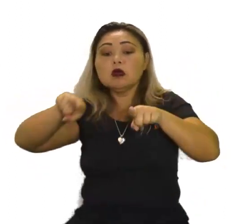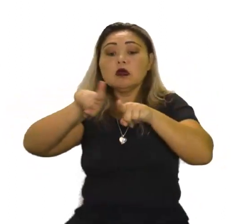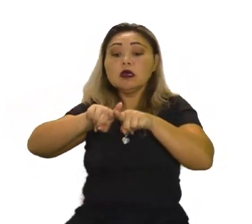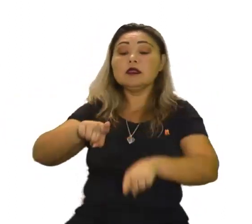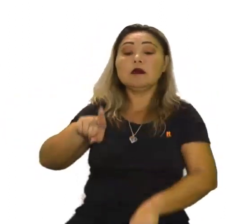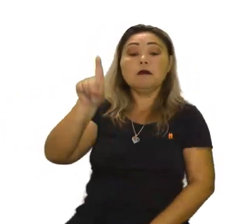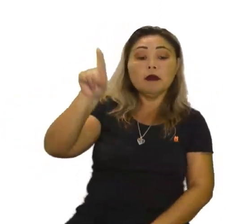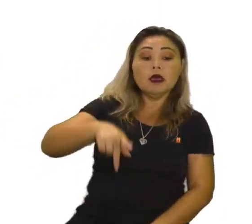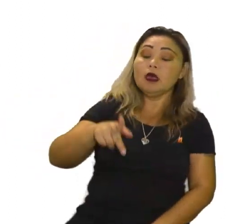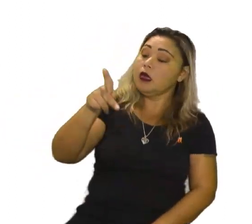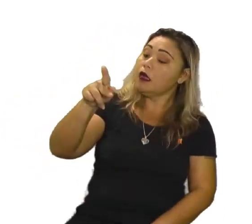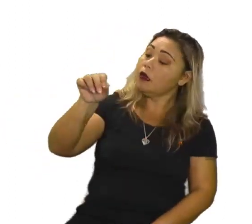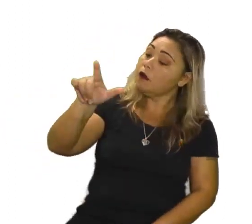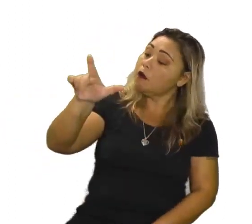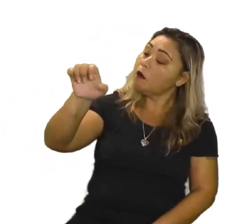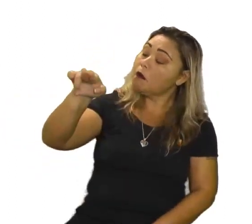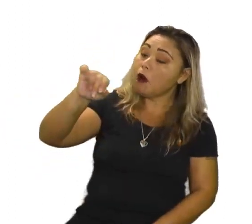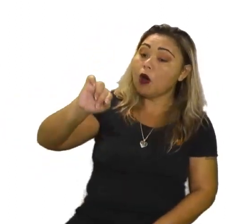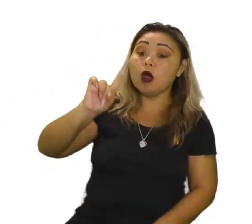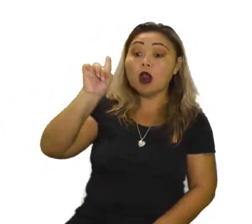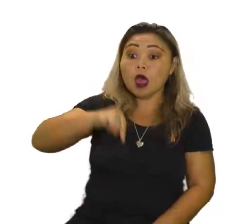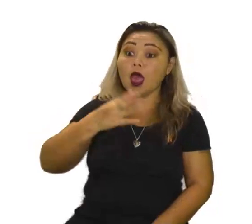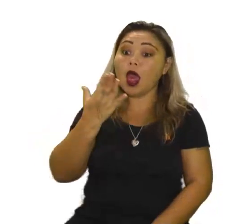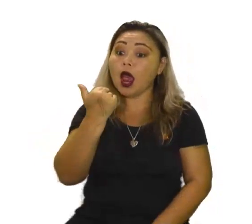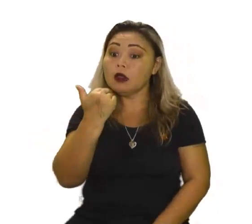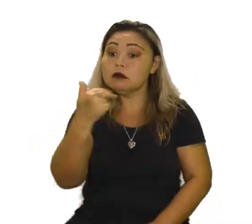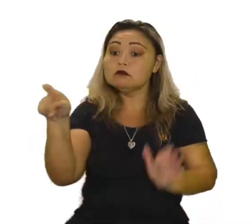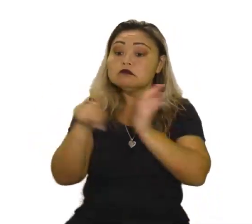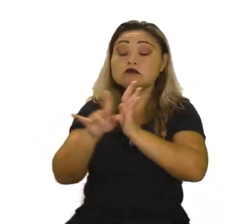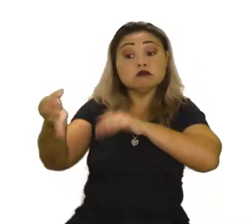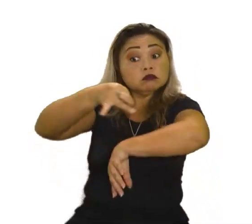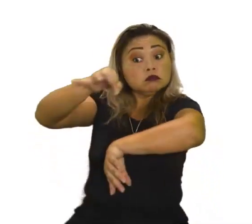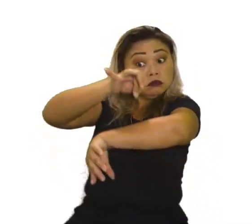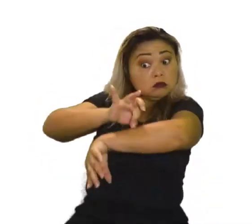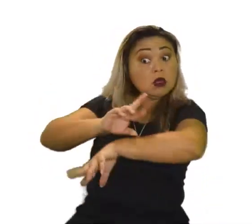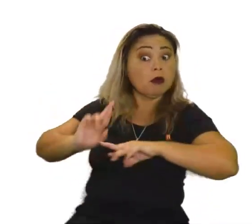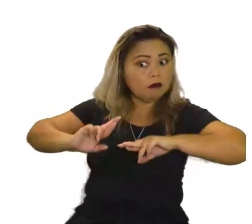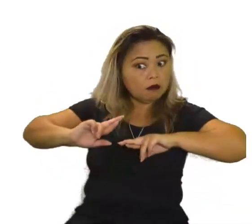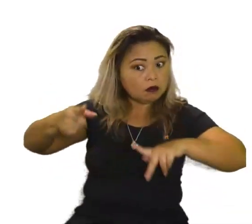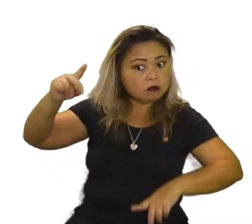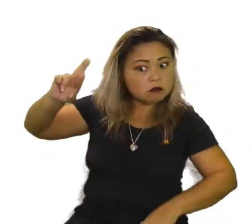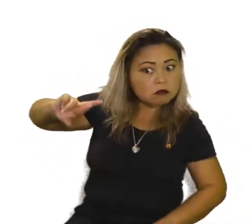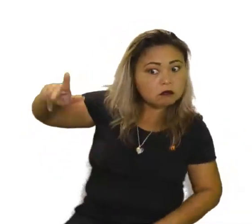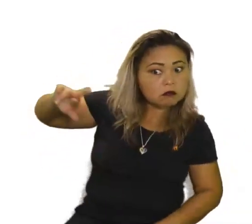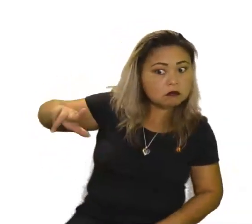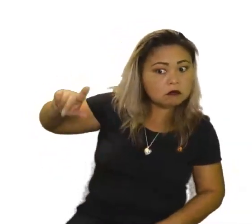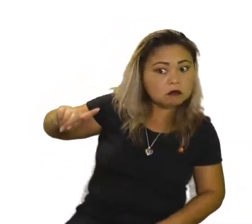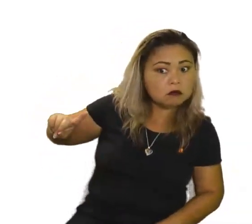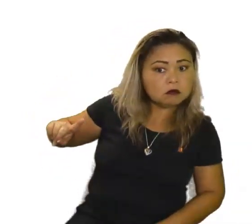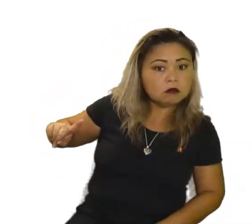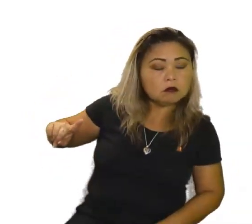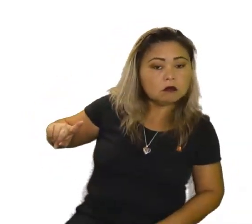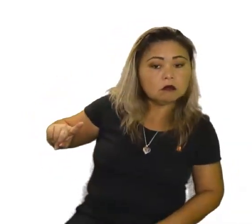vitaminas para a alimentação das abelhas. Então, ó, tem uma diferença aí, viu, galerinha? Dá uma olhada.